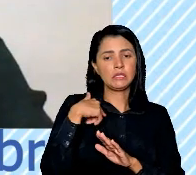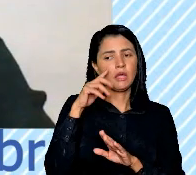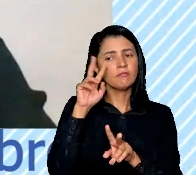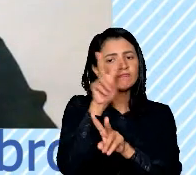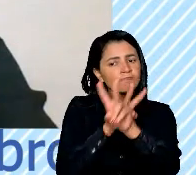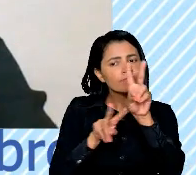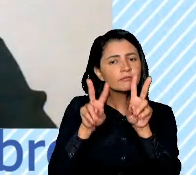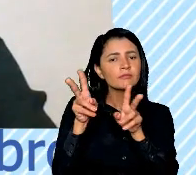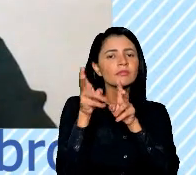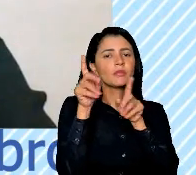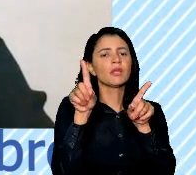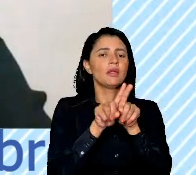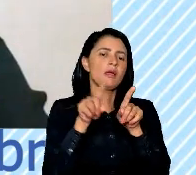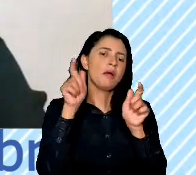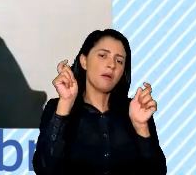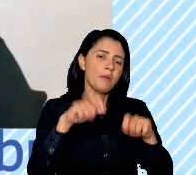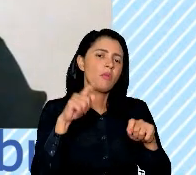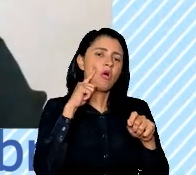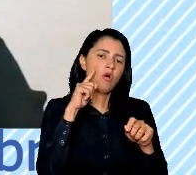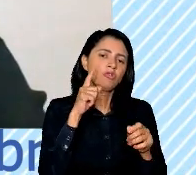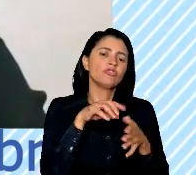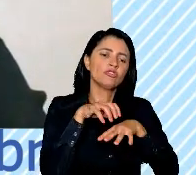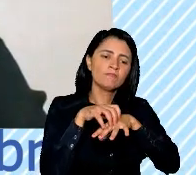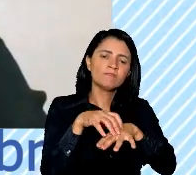visibilidade, elas podem ser